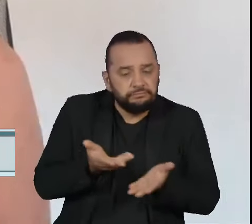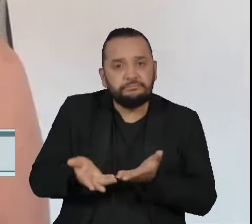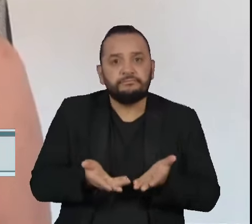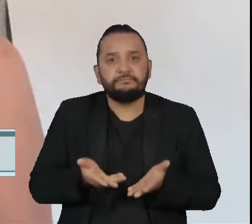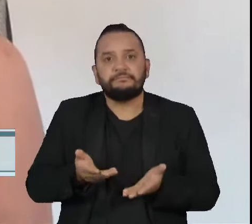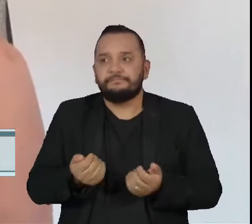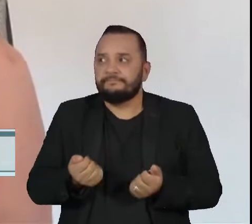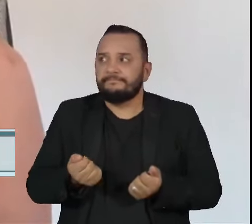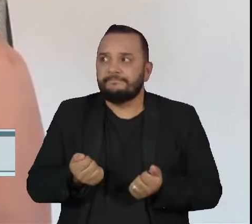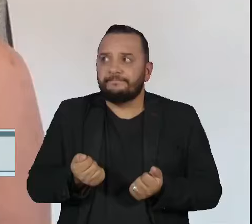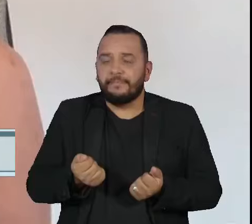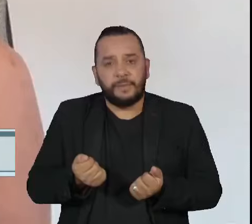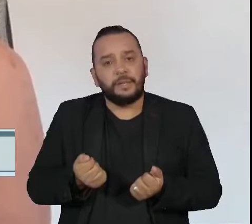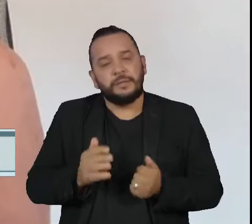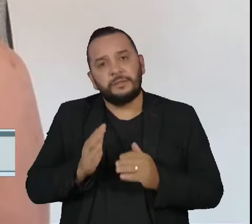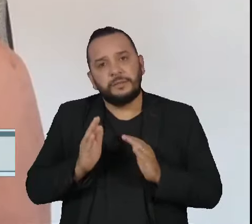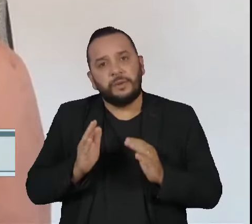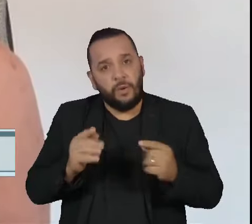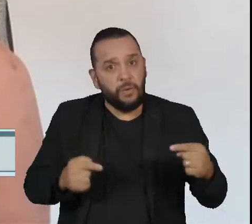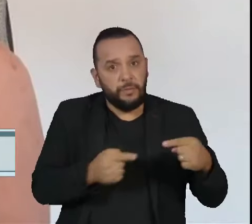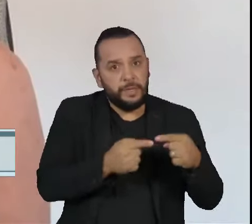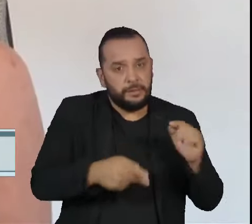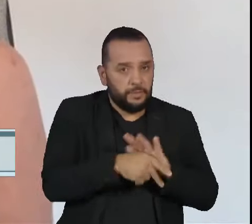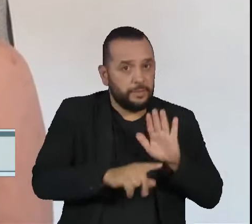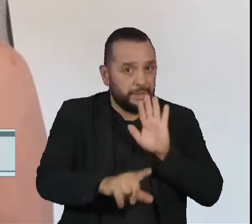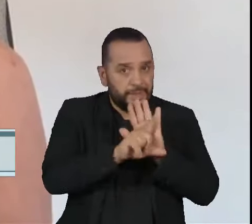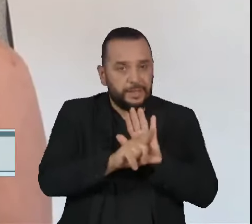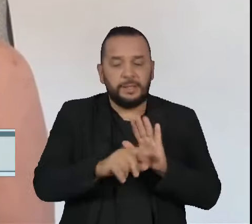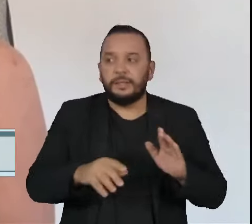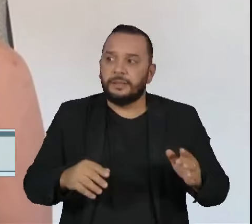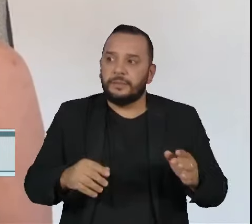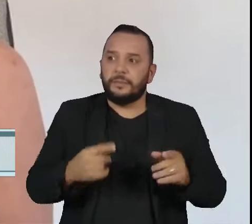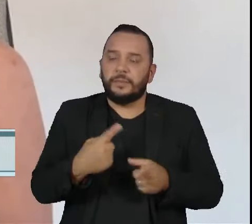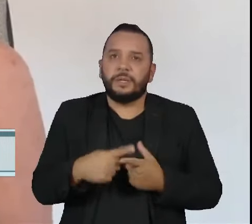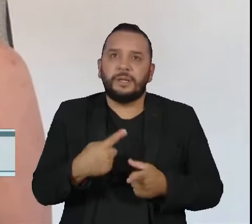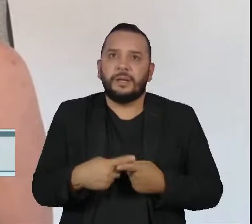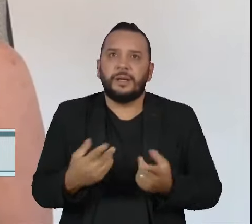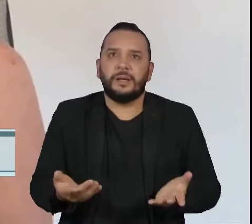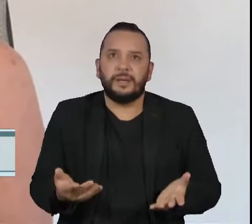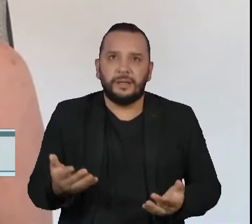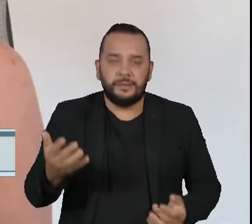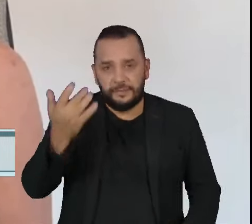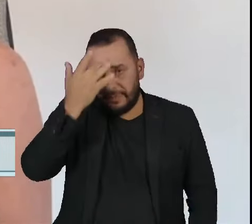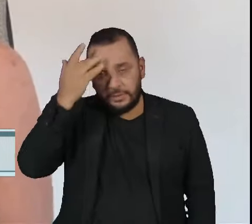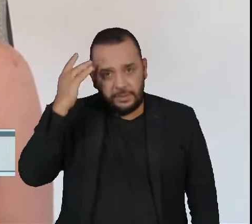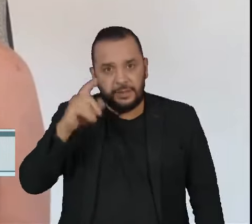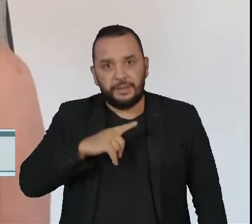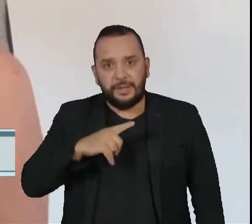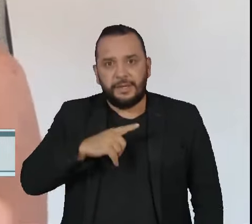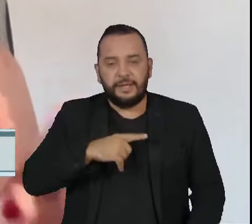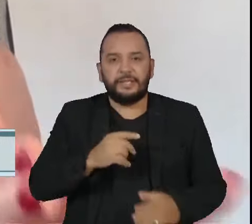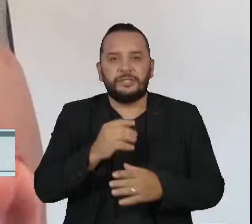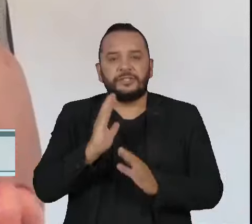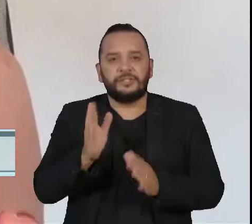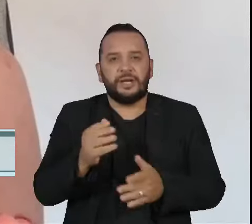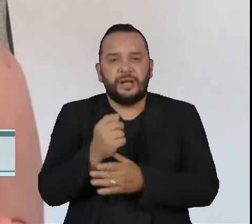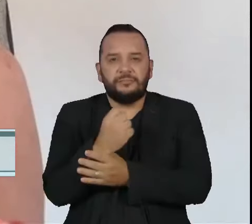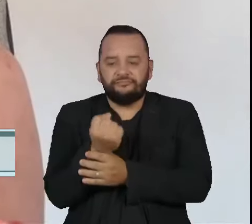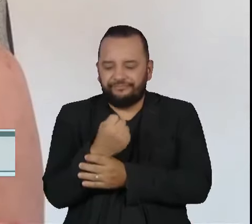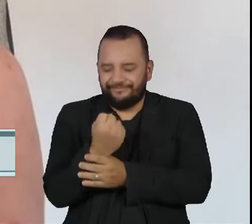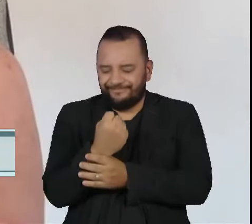legislação, porque essa definição de que a partir de que ponto esse paciente tem uma sequela articular que